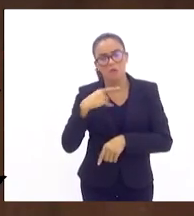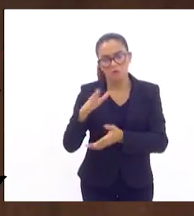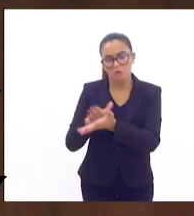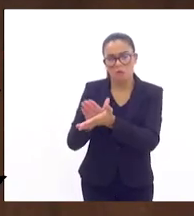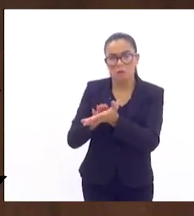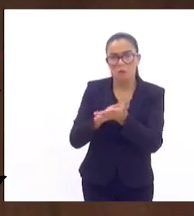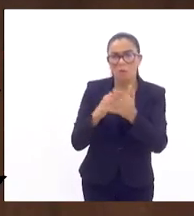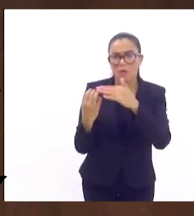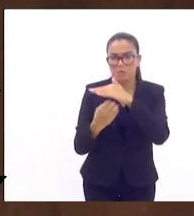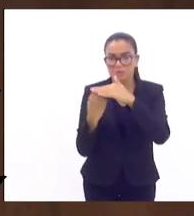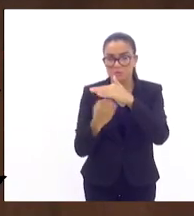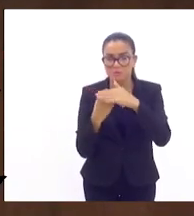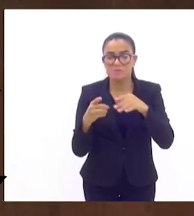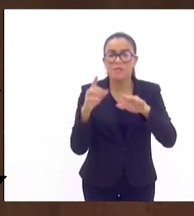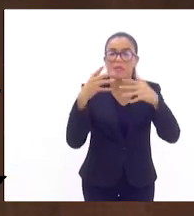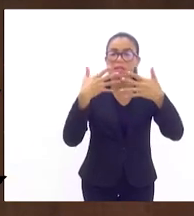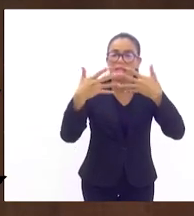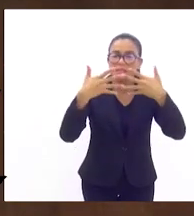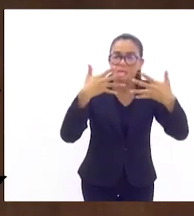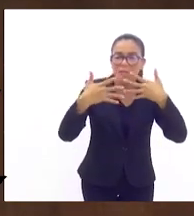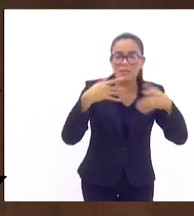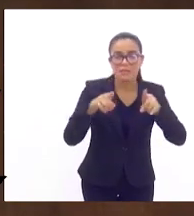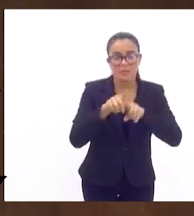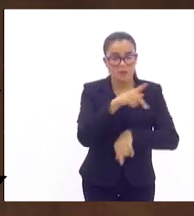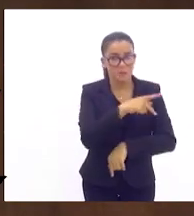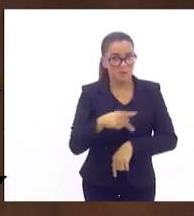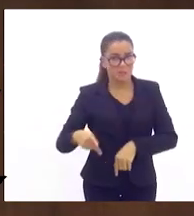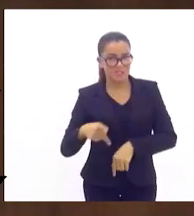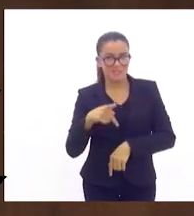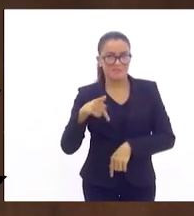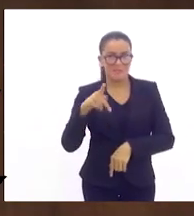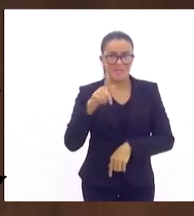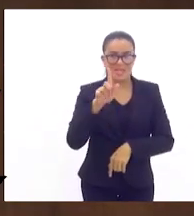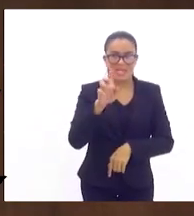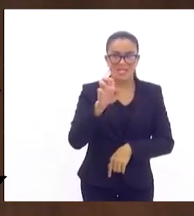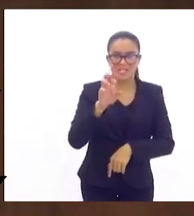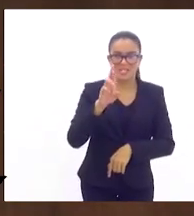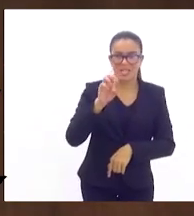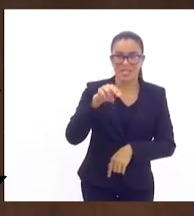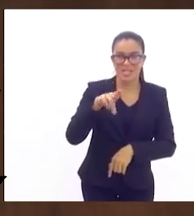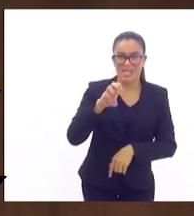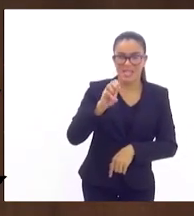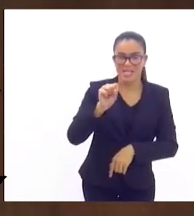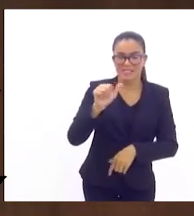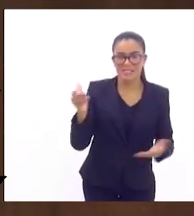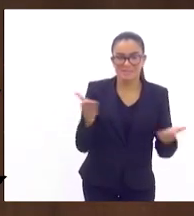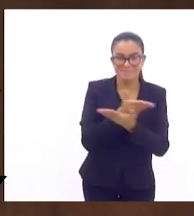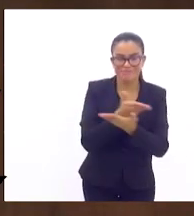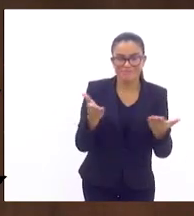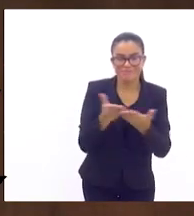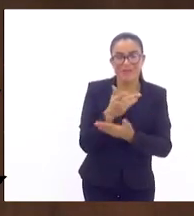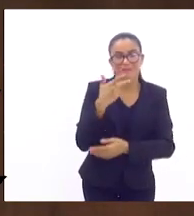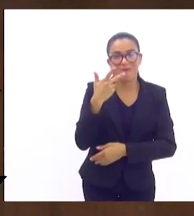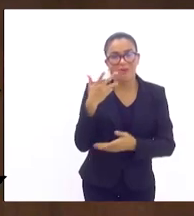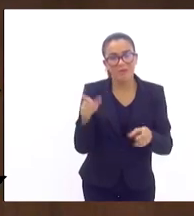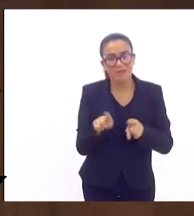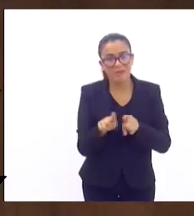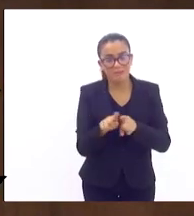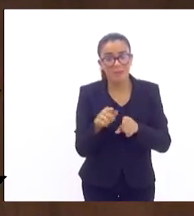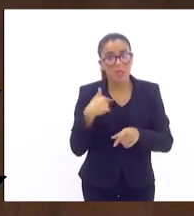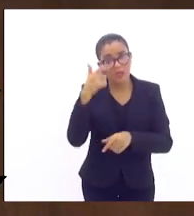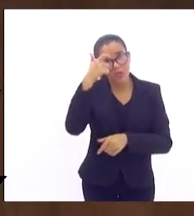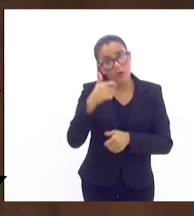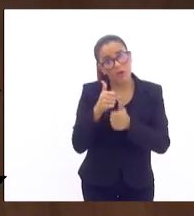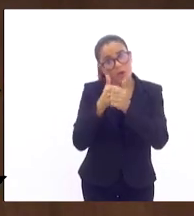Controle social e transparência, acho que o presidente da Genersa falou isso, acho que essa casa tem que cobrar, sim, independência. Acompanhei isso em